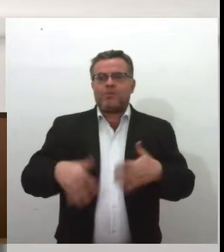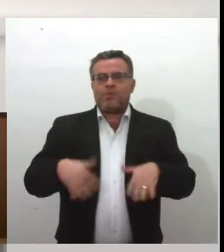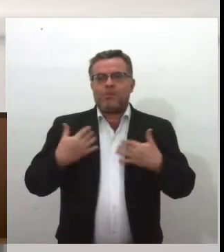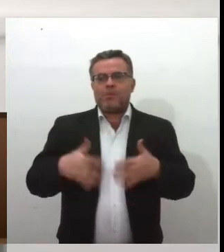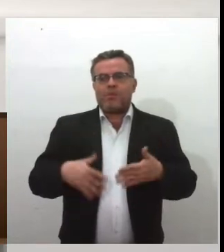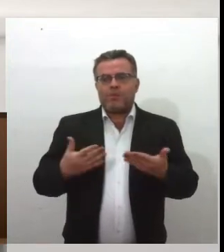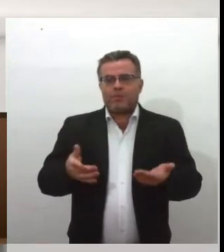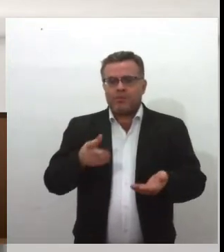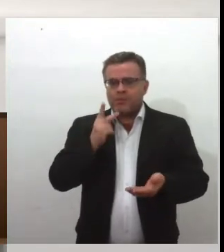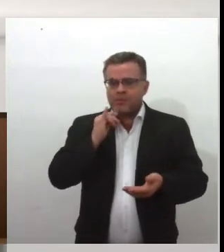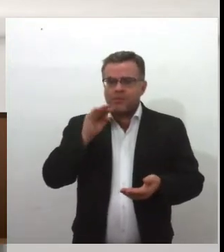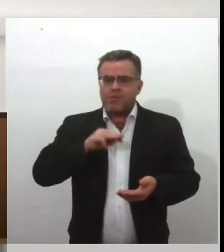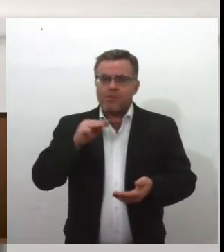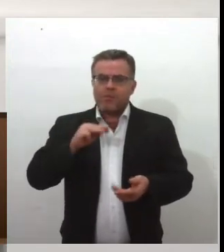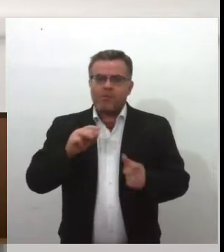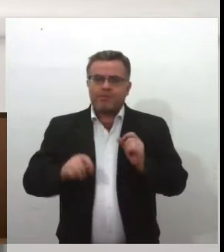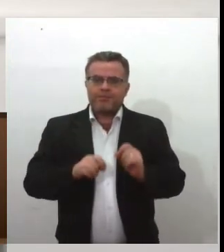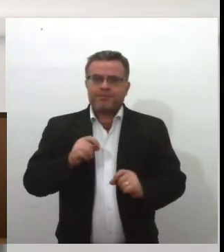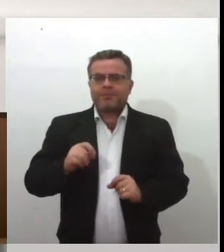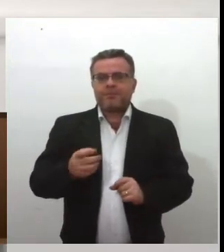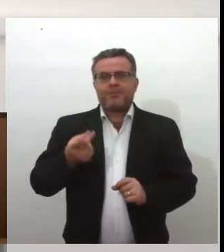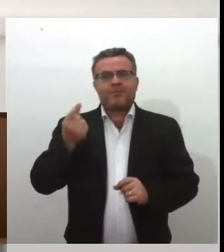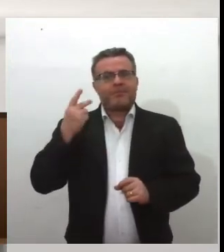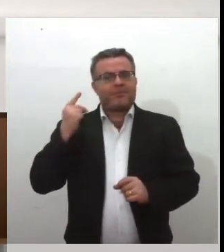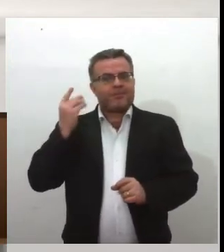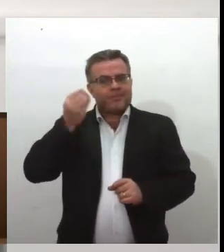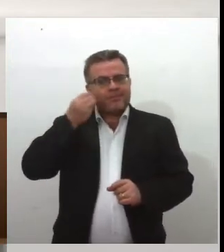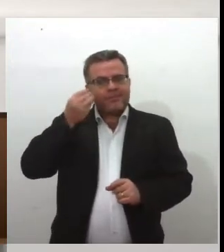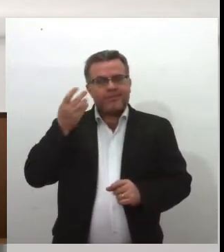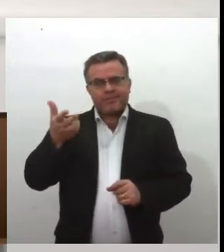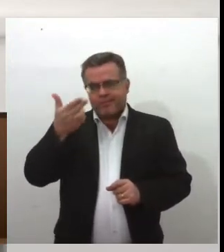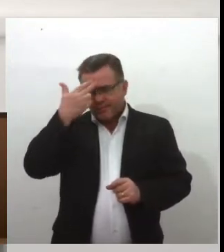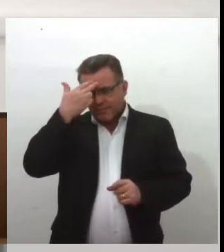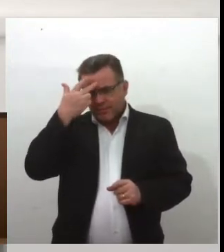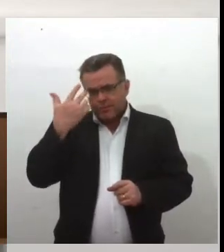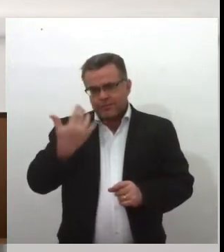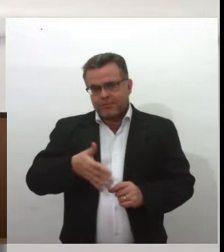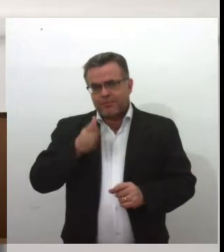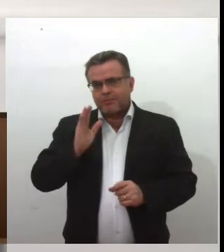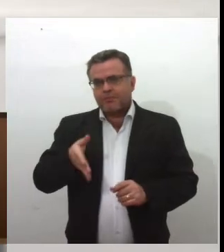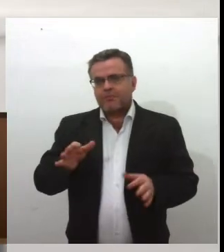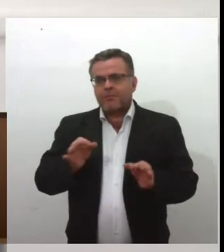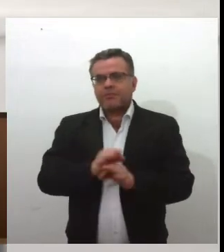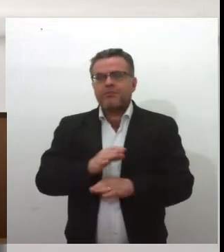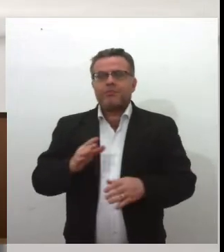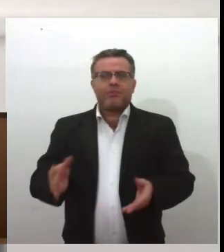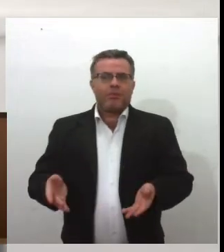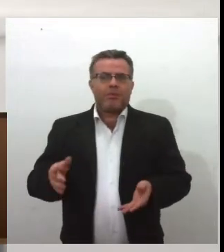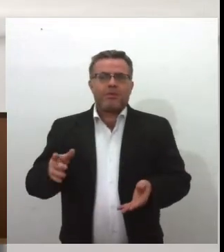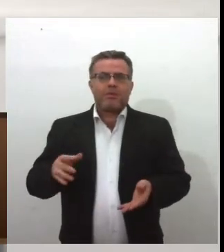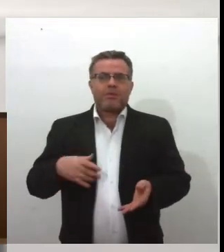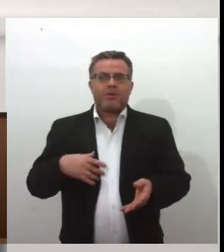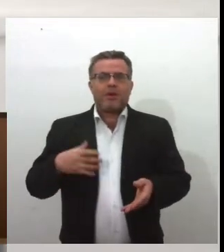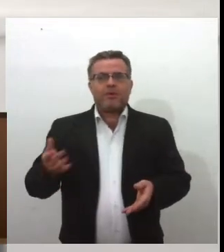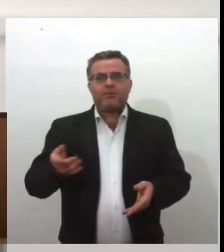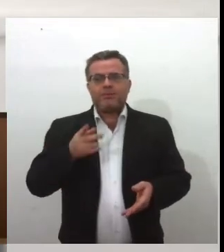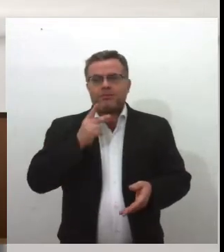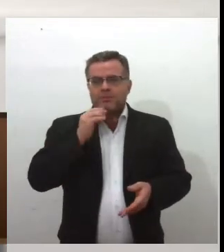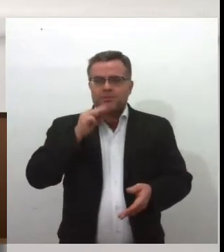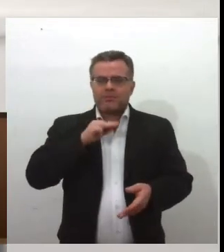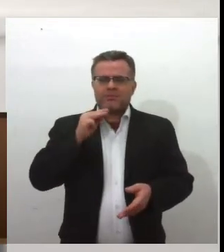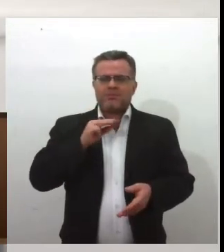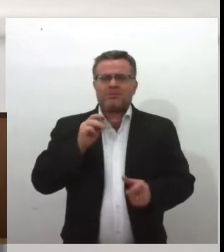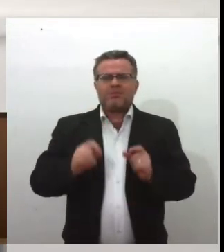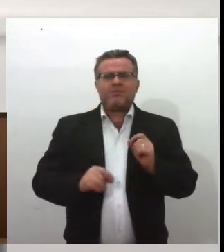que o papai e a mamãe também teve uma experiência traumática, isso vai também aumentar as possibilidades de